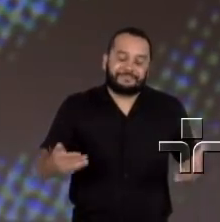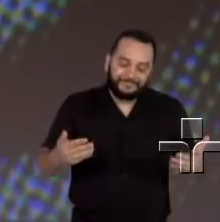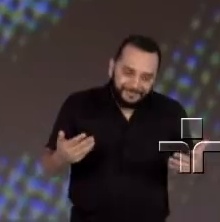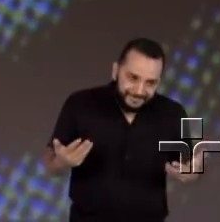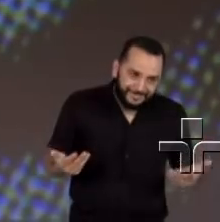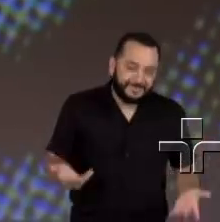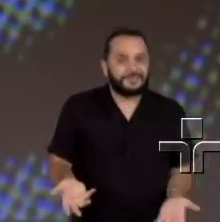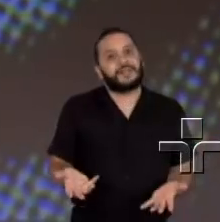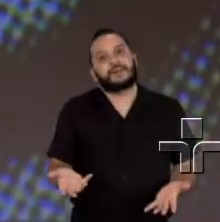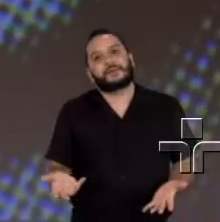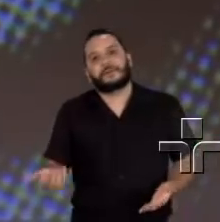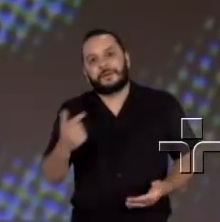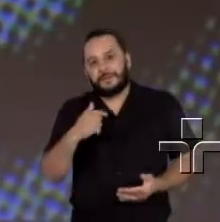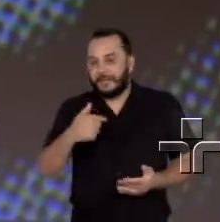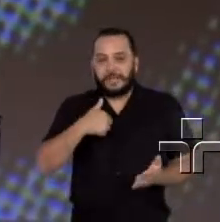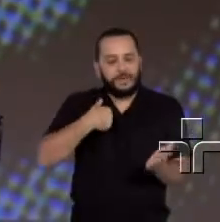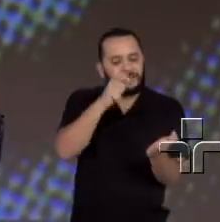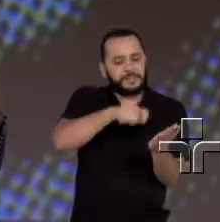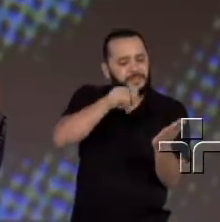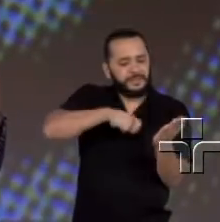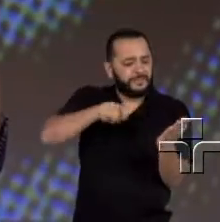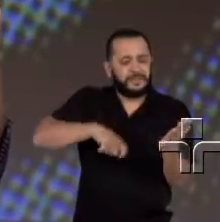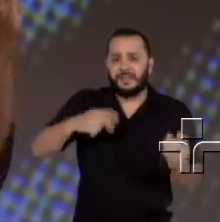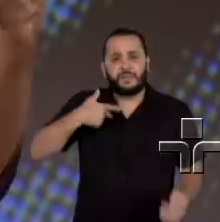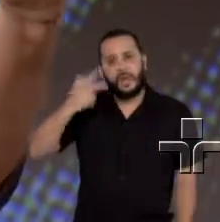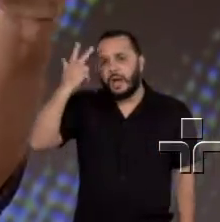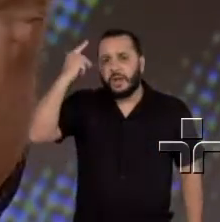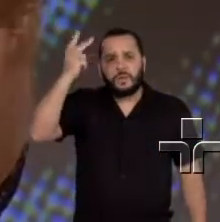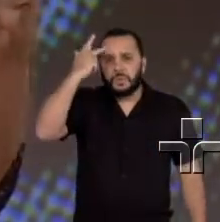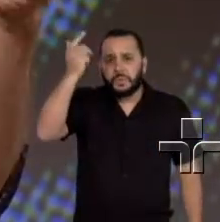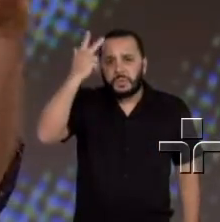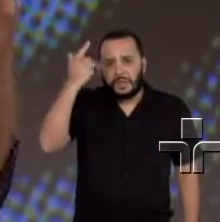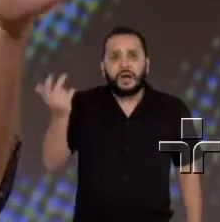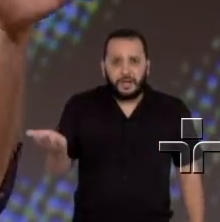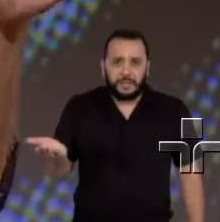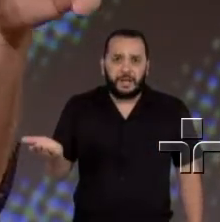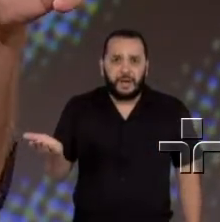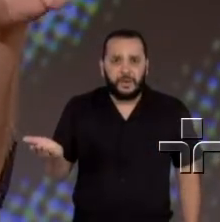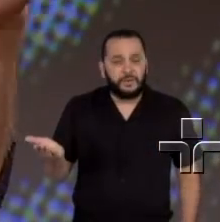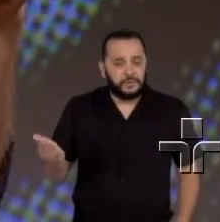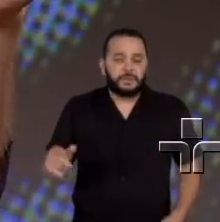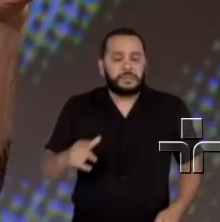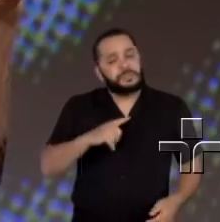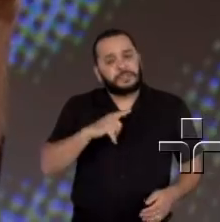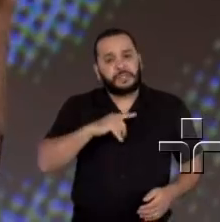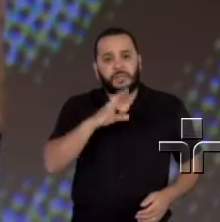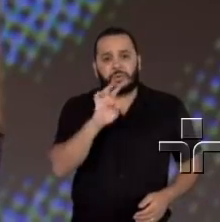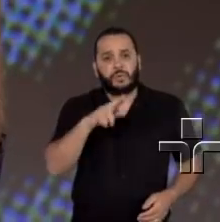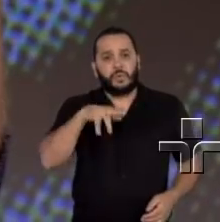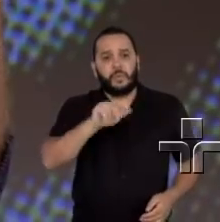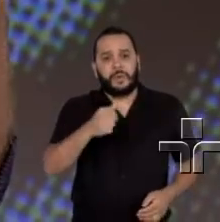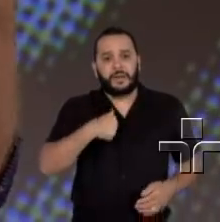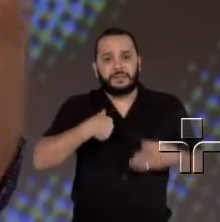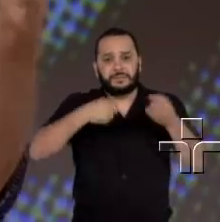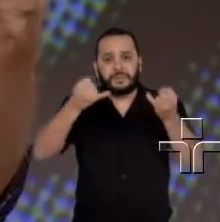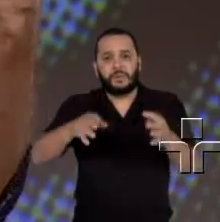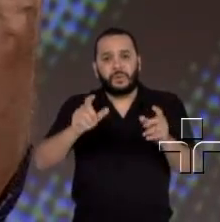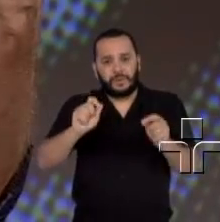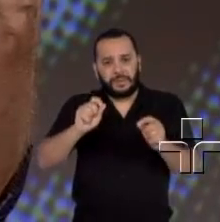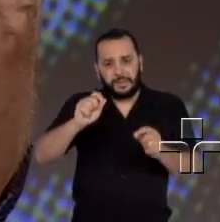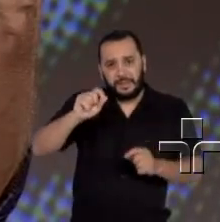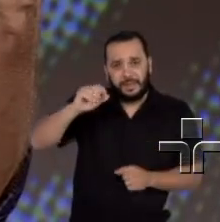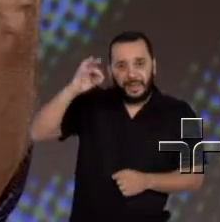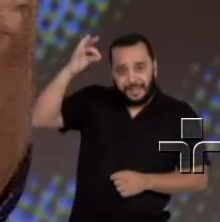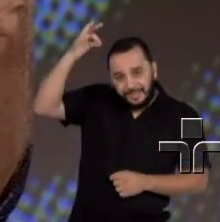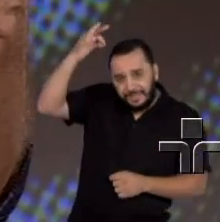Então, escrever para mim era uma coisa natural, né? O Truman Capote dizia uma coisa que eu adoro, ele dizia que o talento para